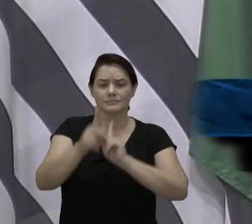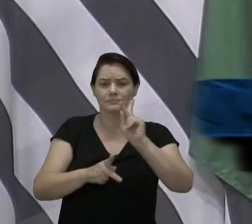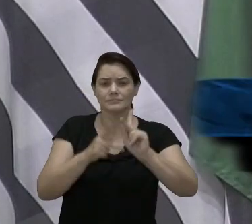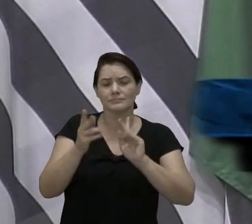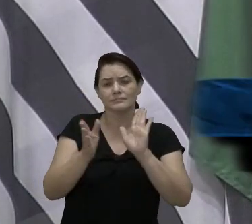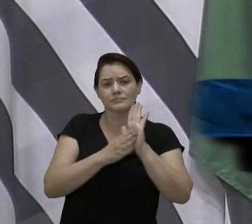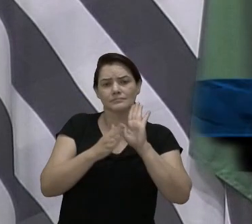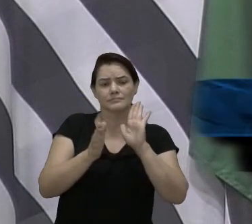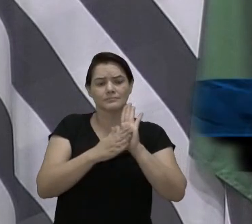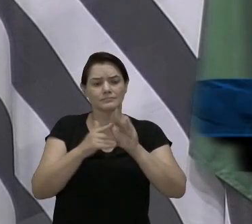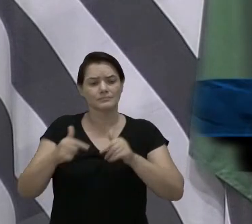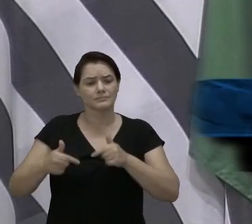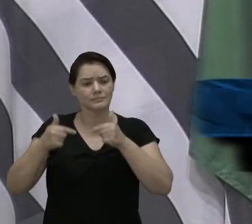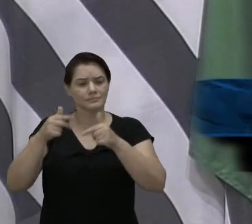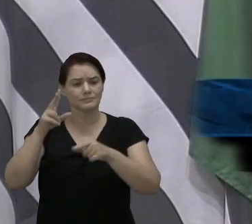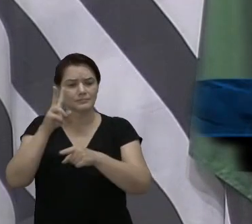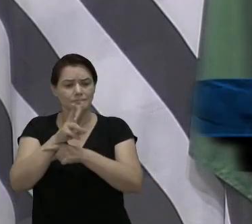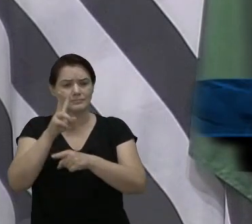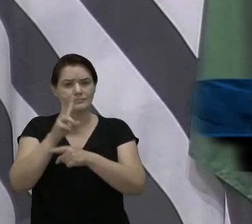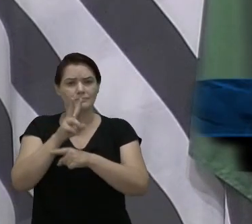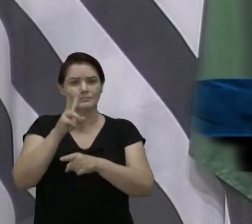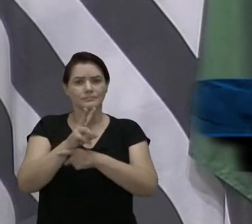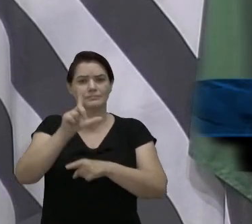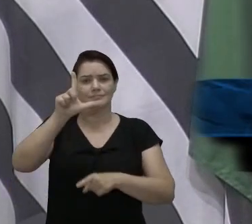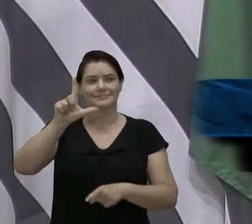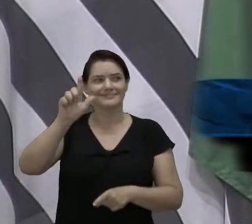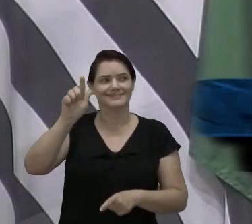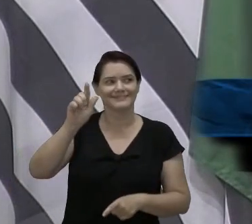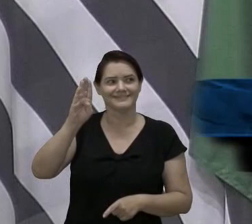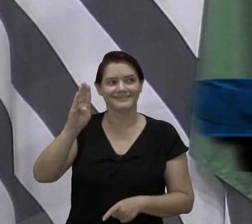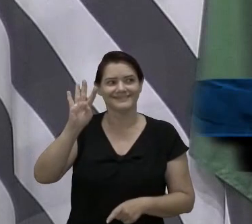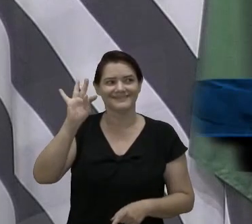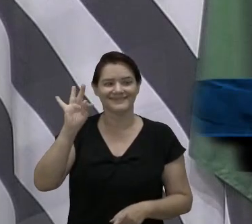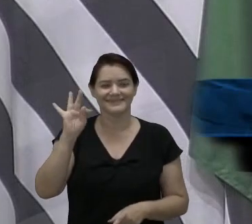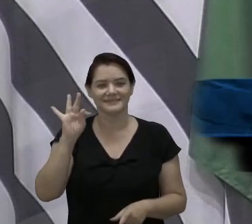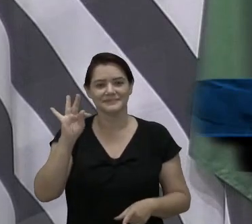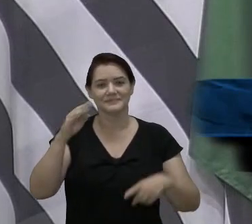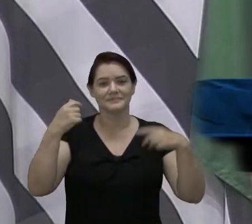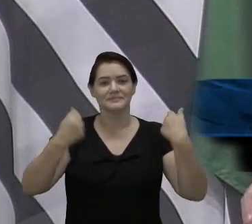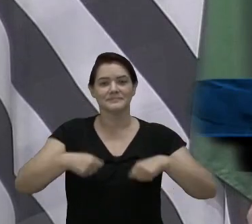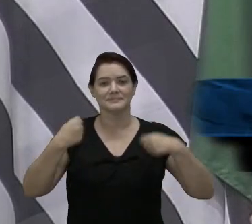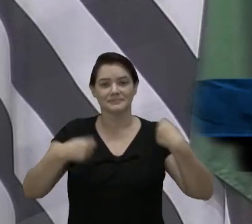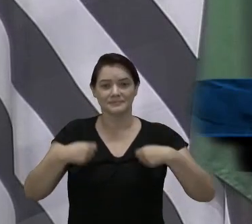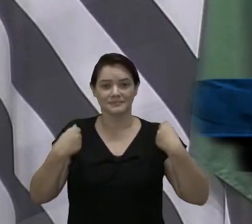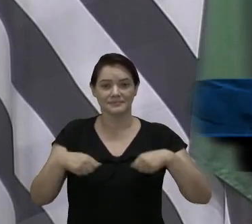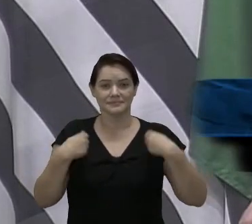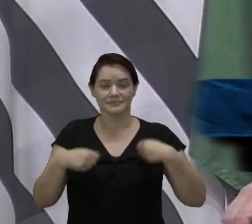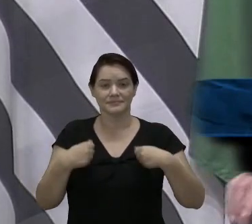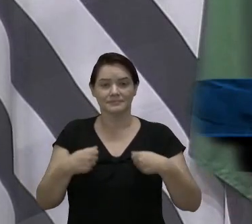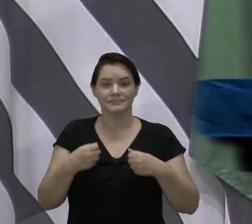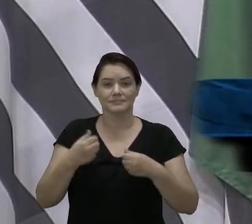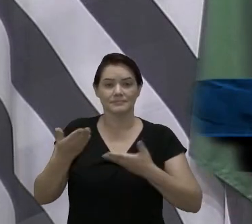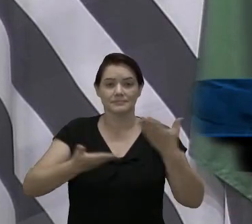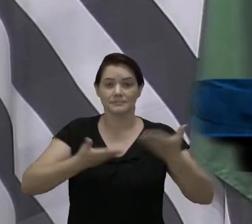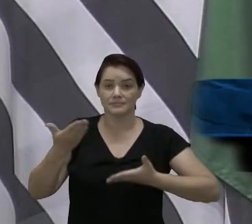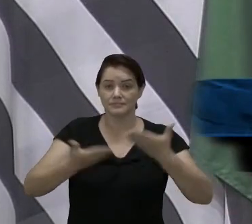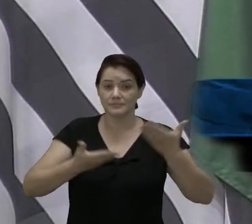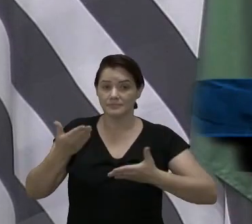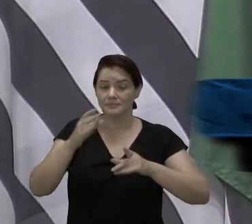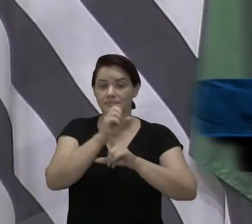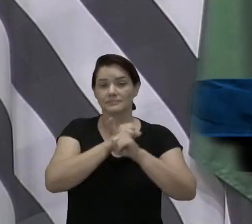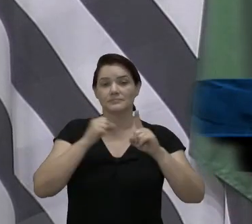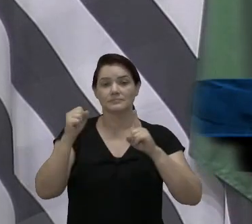proposta era defender ali a questão dos LGBTs, né? É uma necessidade que eles têm junto aos serviços da assistência